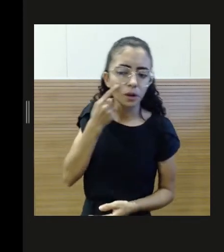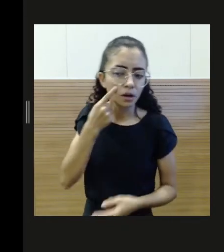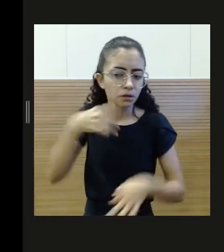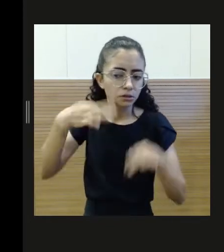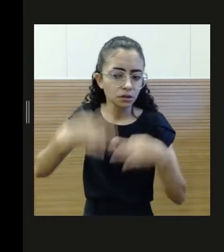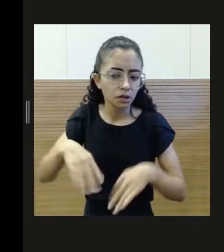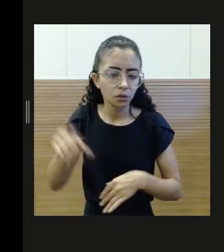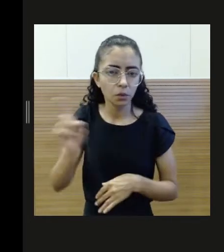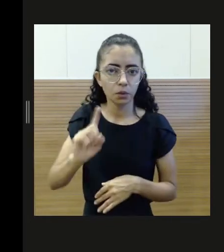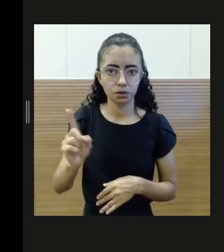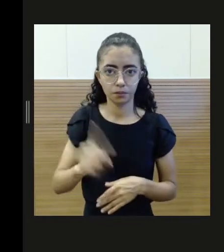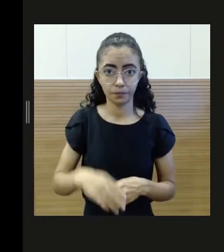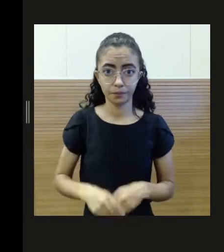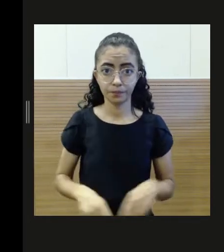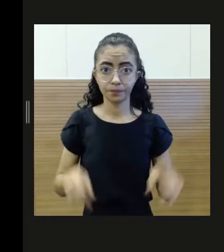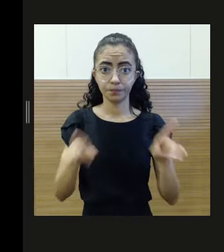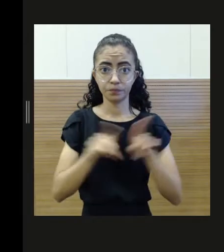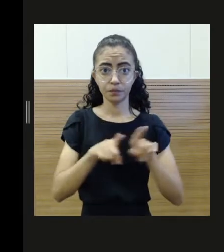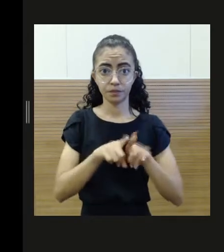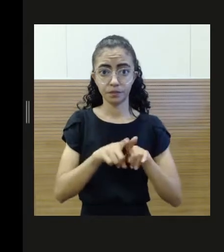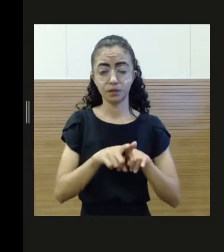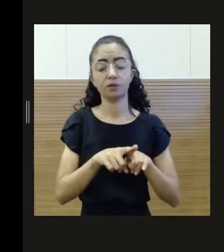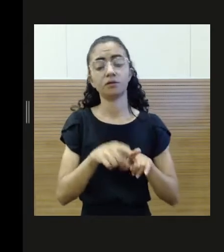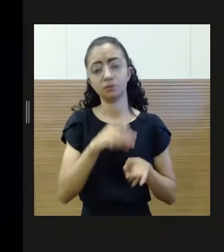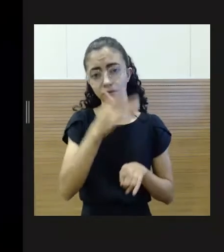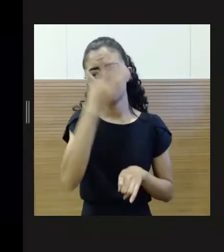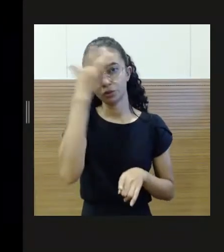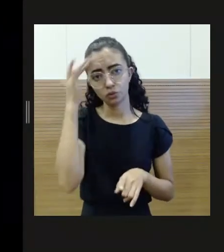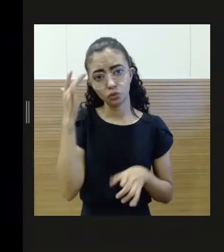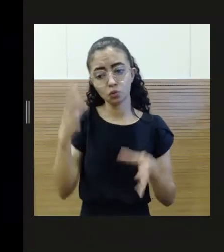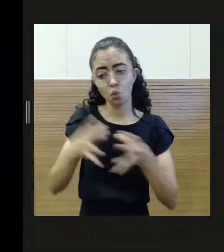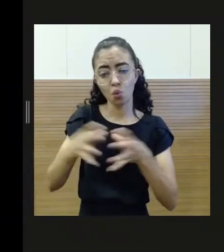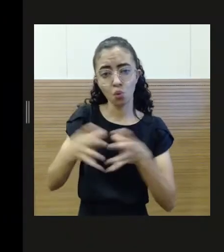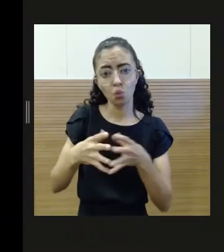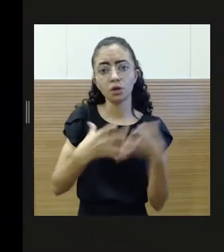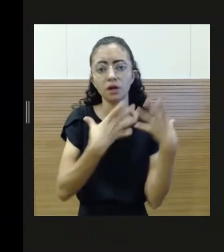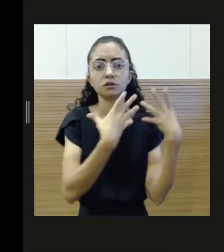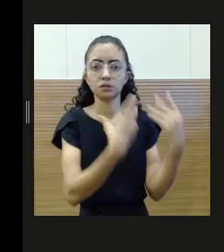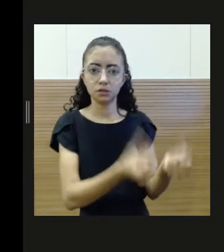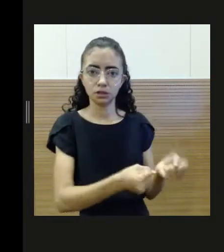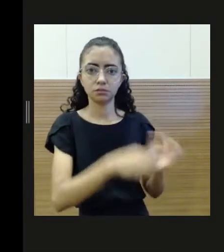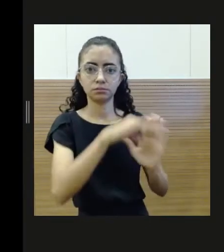massa crítica de pessoas que aceitam esse novo paradigma, e isso leva tempo.